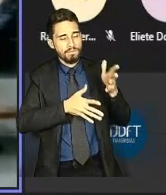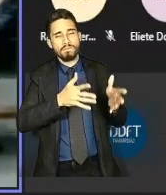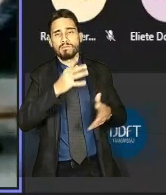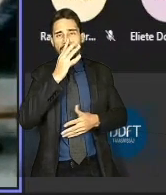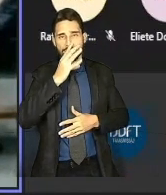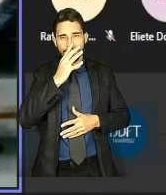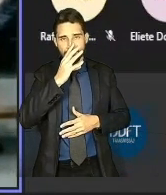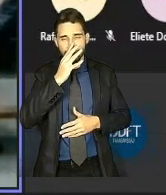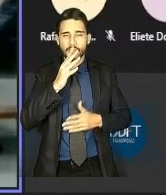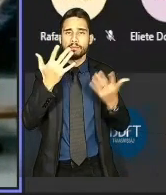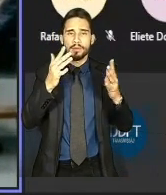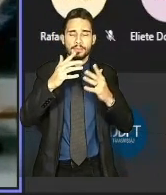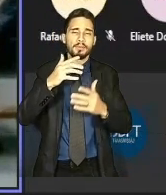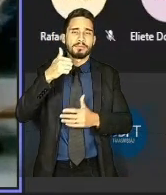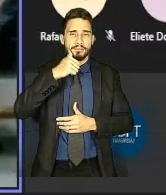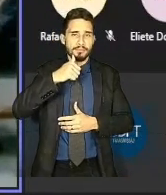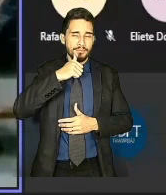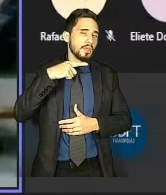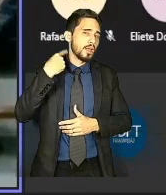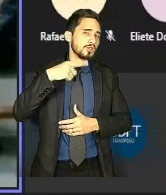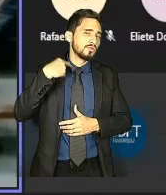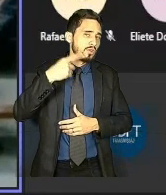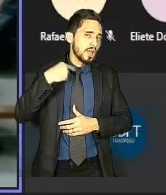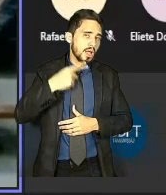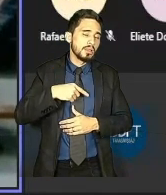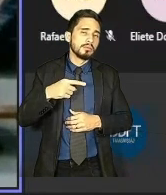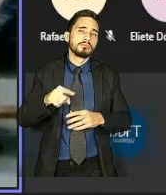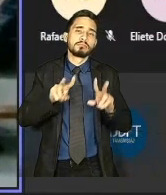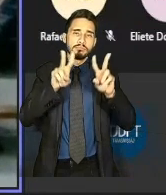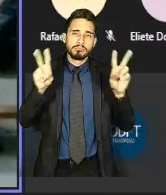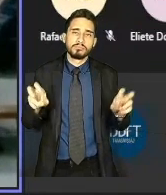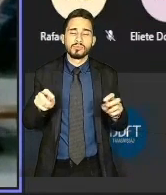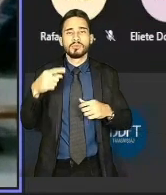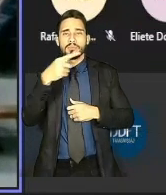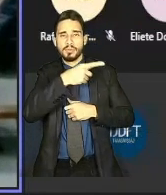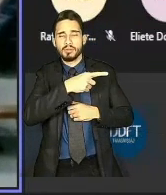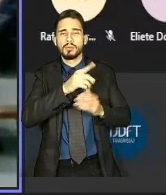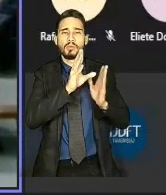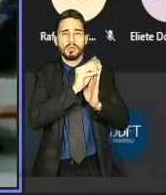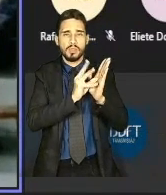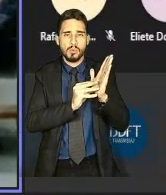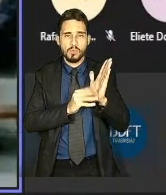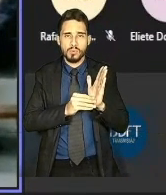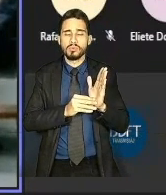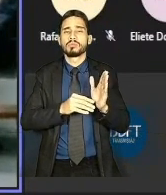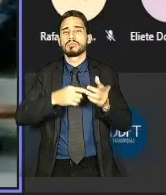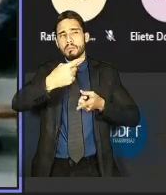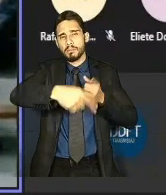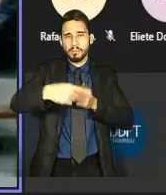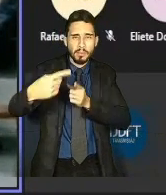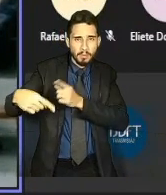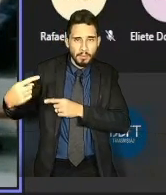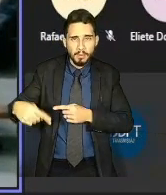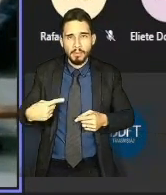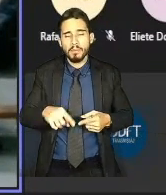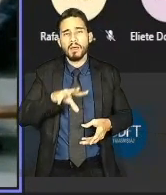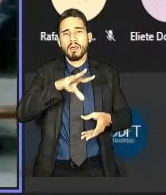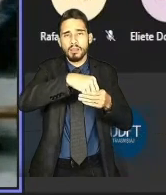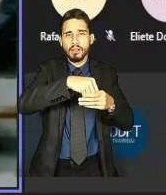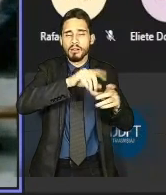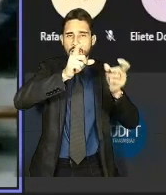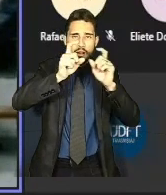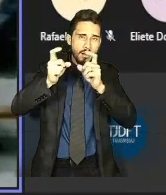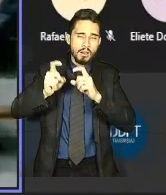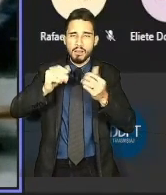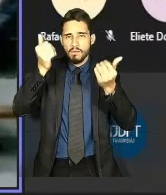ouvi a sustentação oral, parabenizo a ilustre advogada, e a matéria tem sido muito